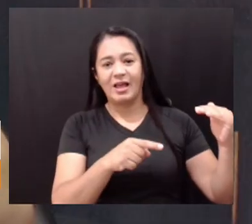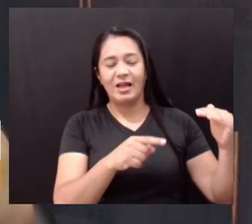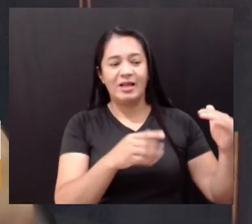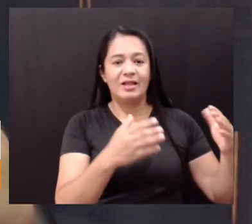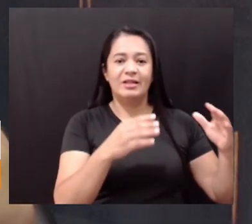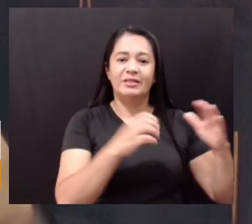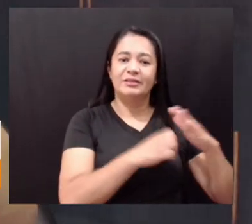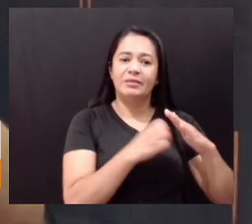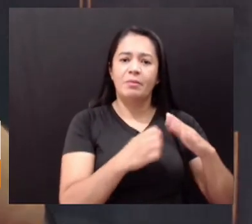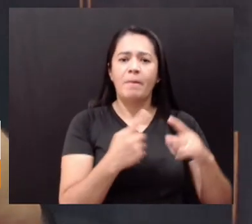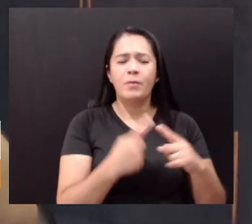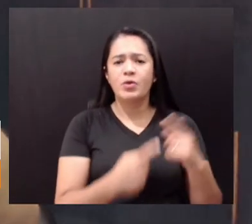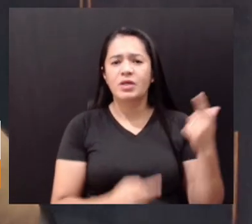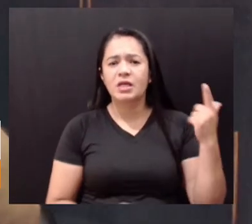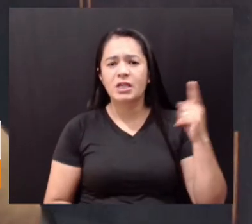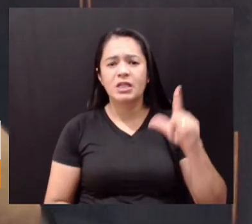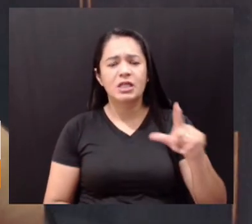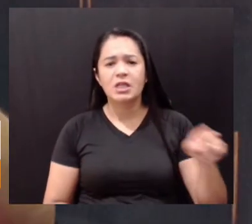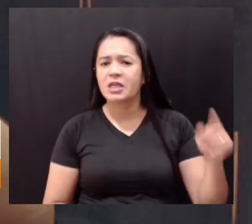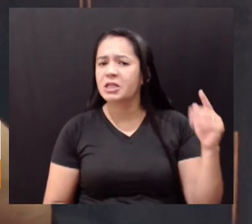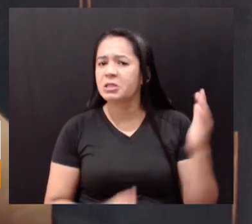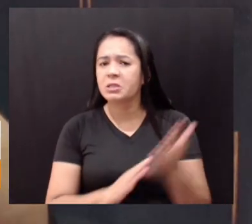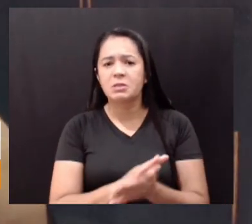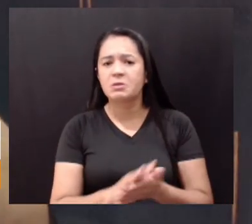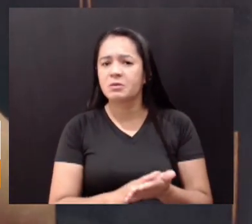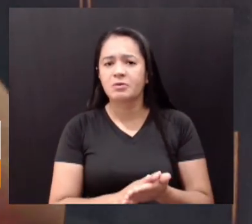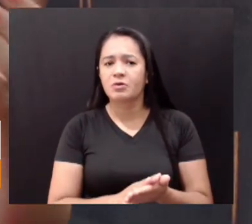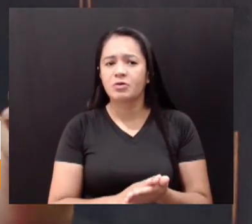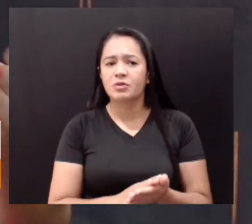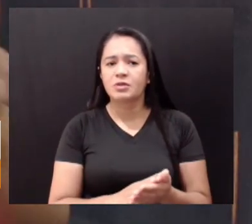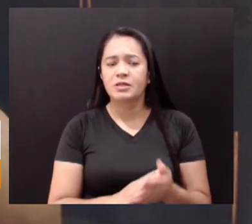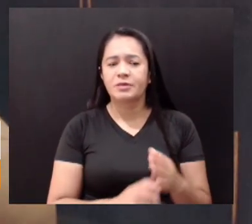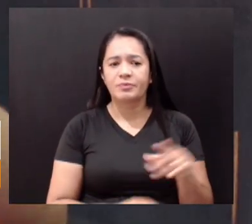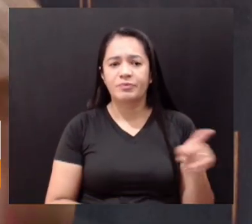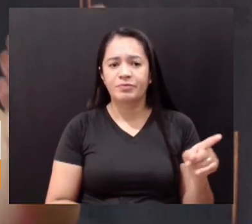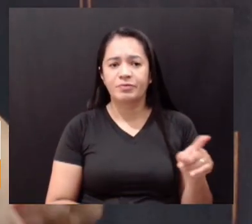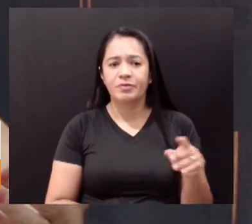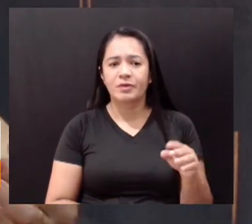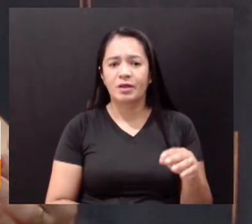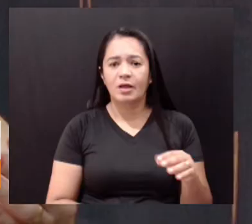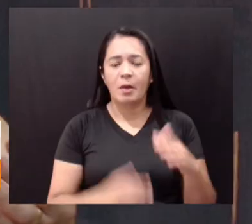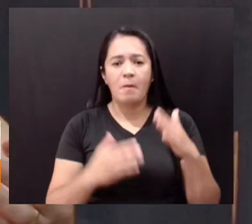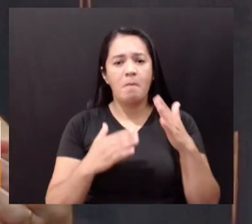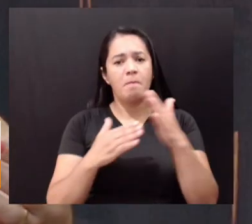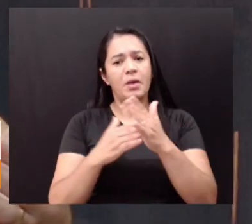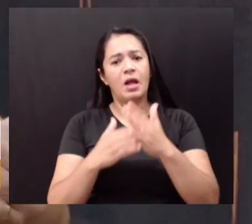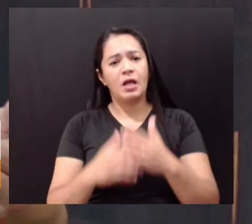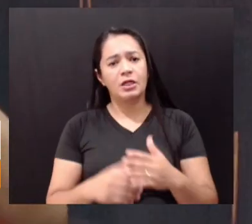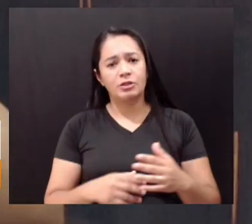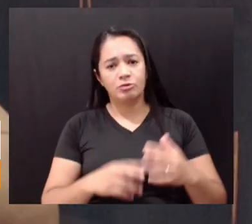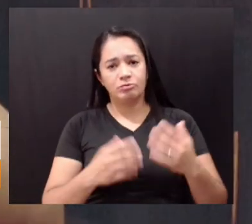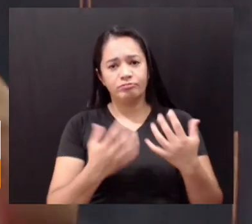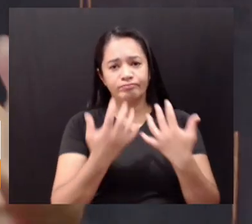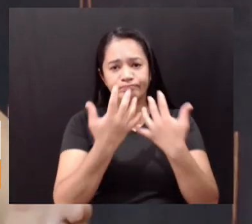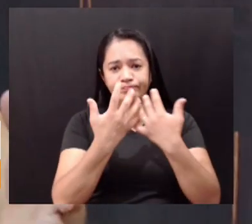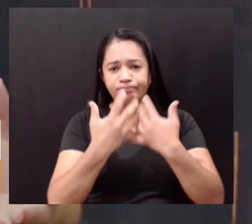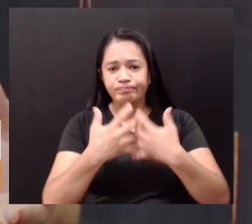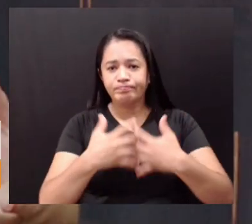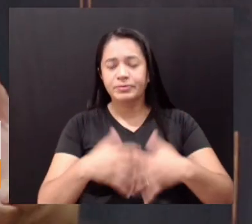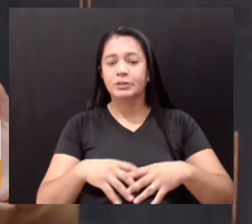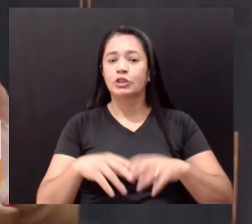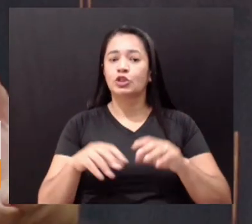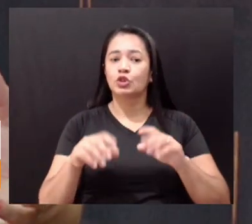essa ideia de que aquilo que ele faz, como o André está falando, tem um impacto nessa engrenagem toda, né? Por que que ele não consegue